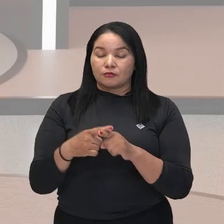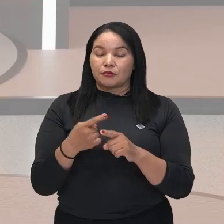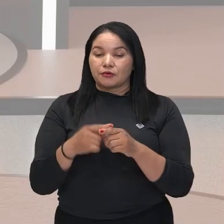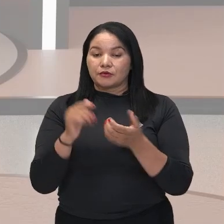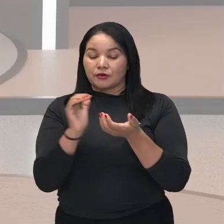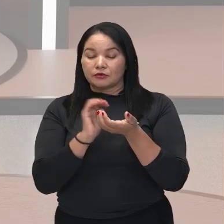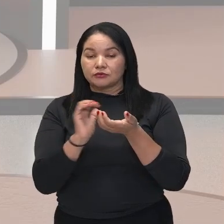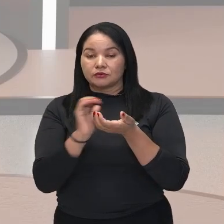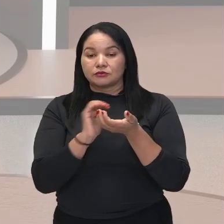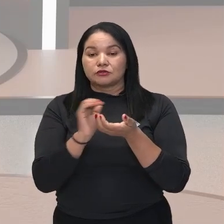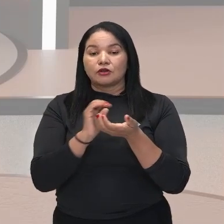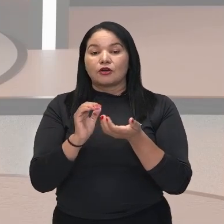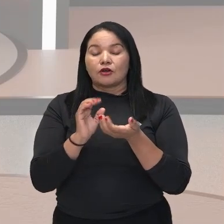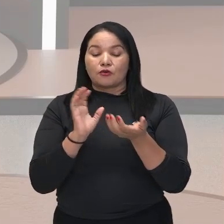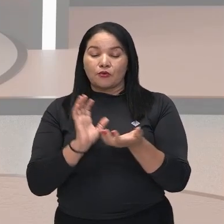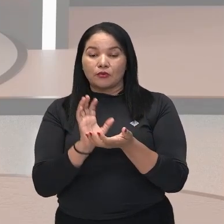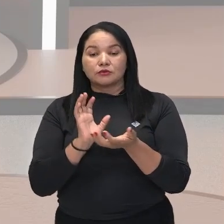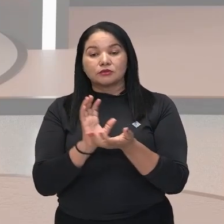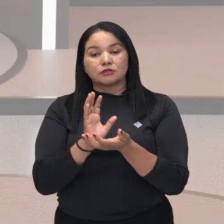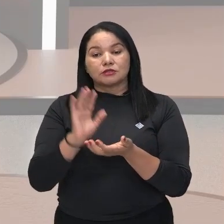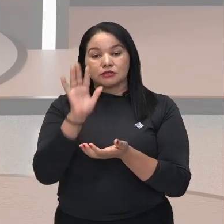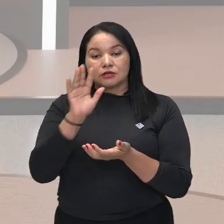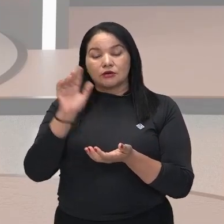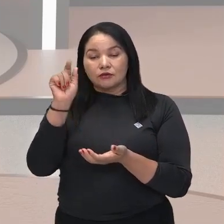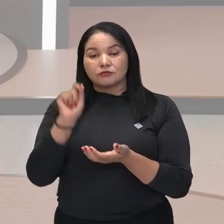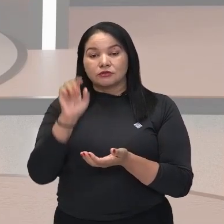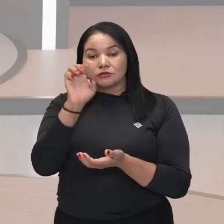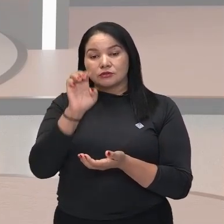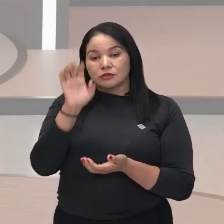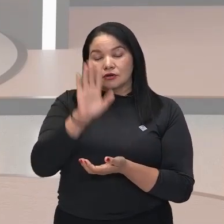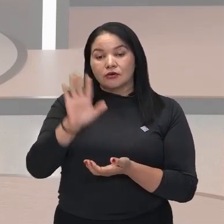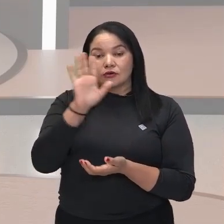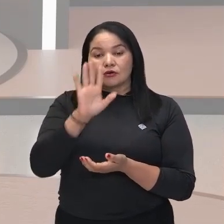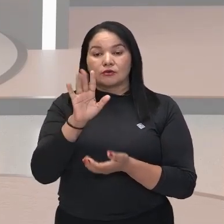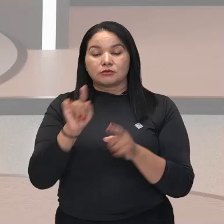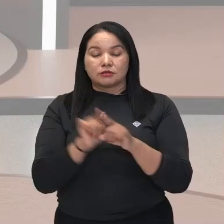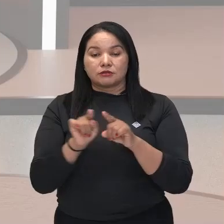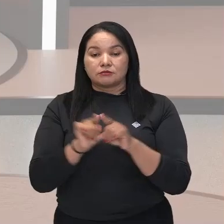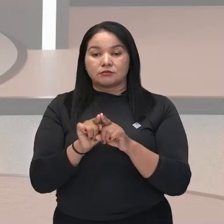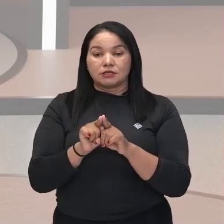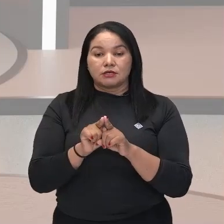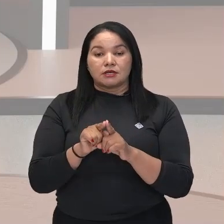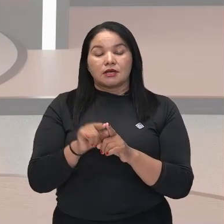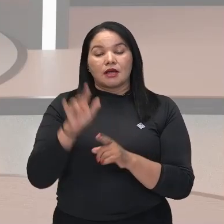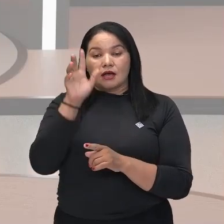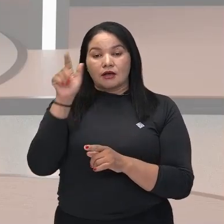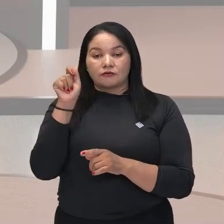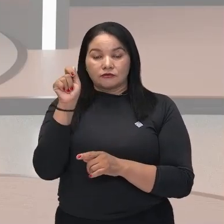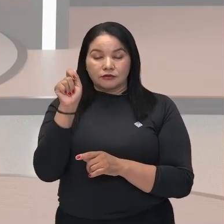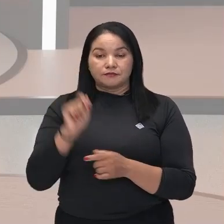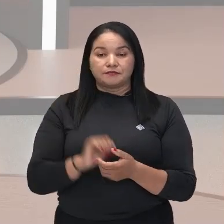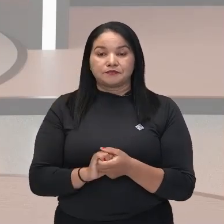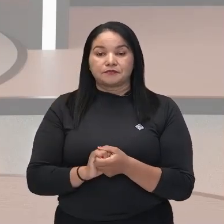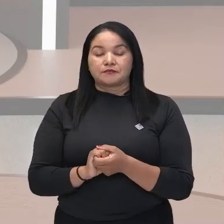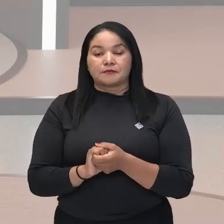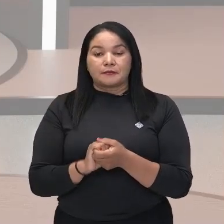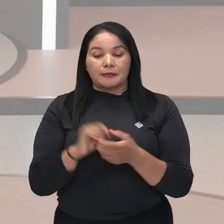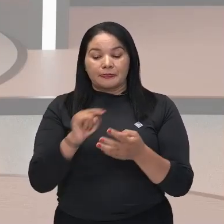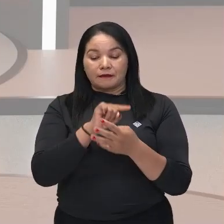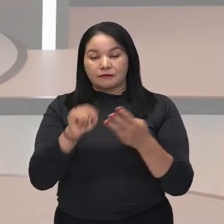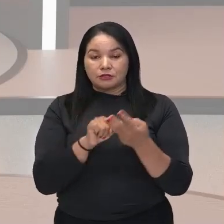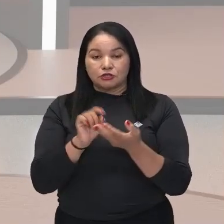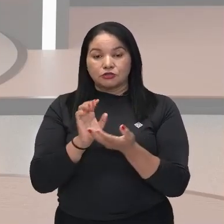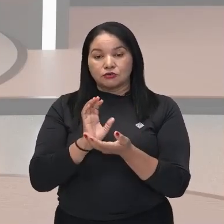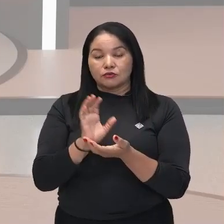continente asiático, a Europa e também a África, esses três continentes que acabam